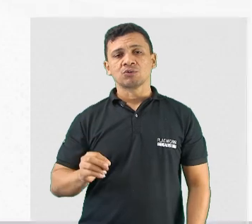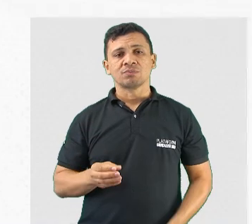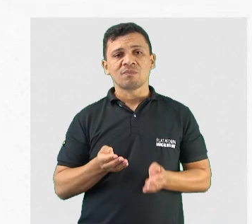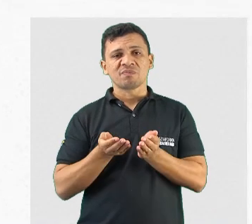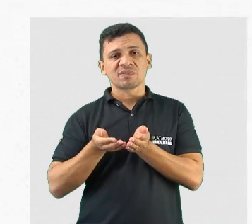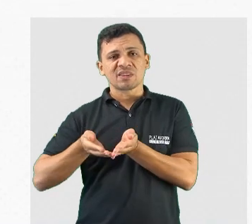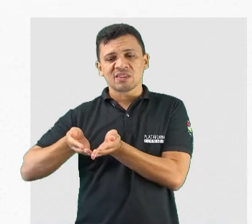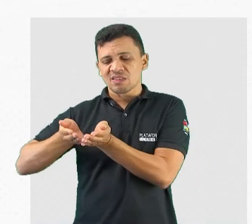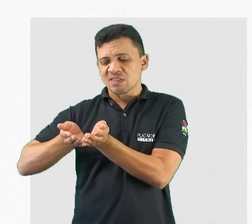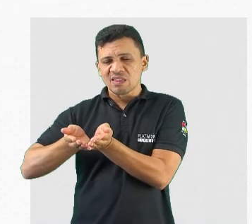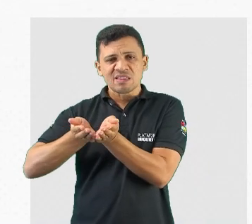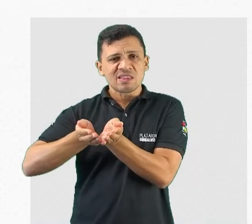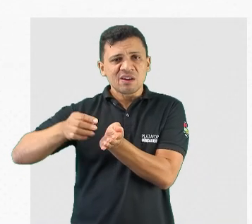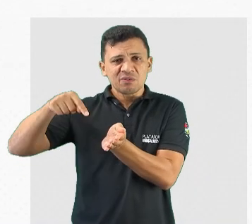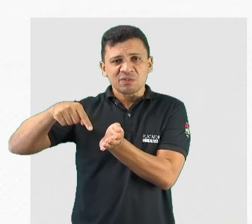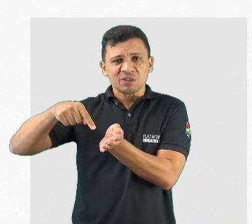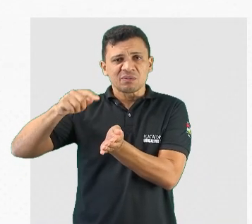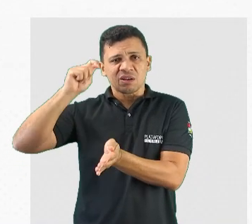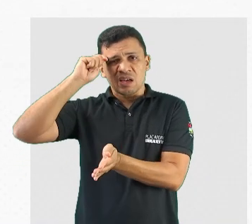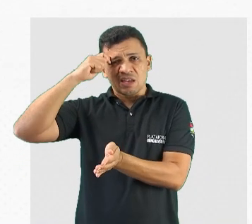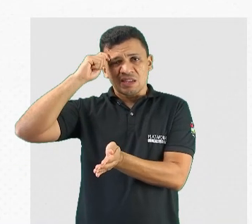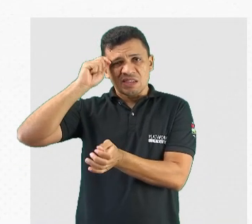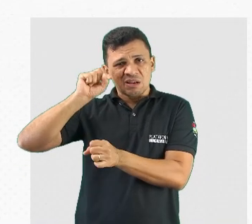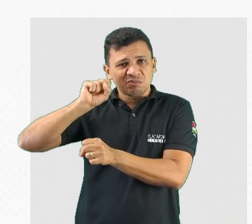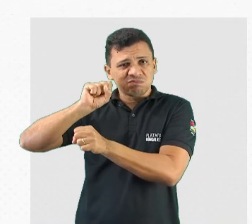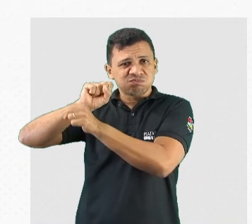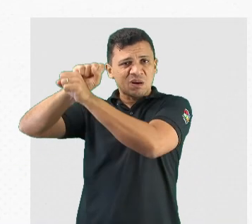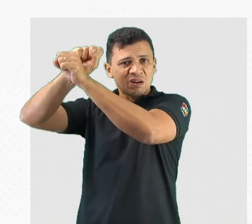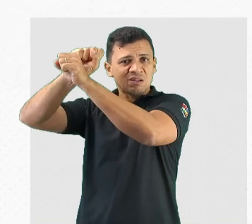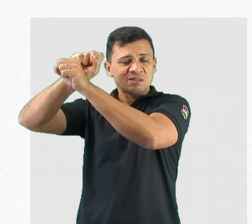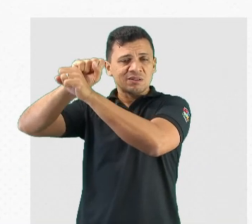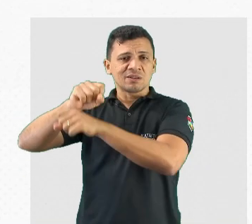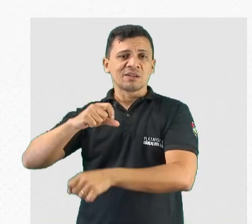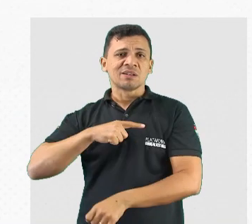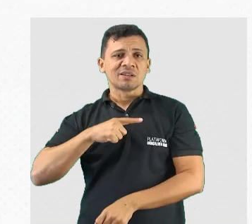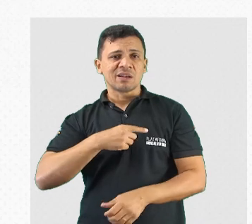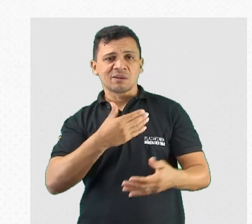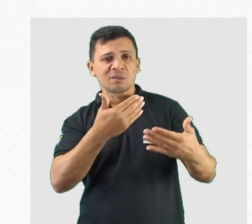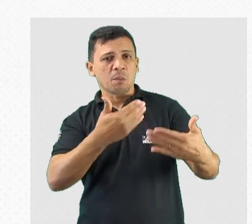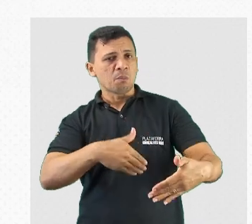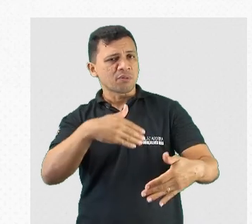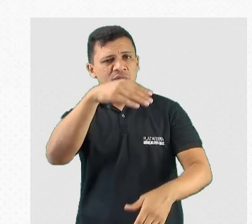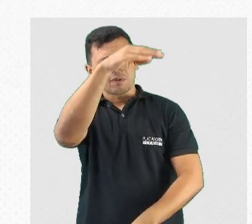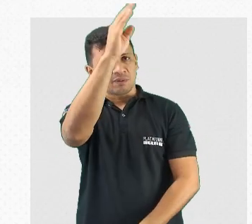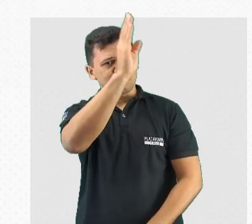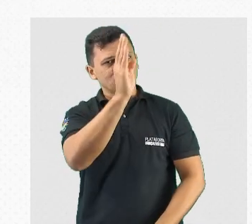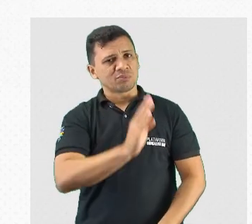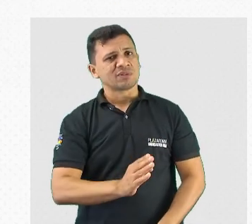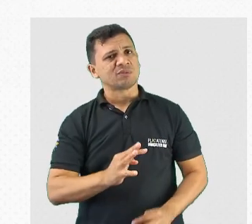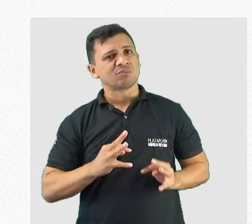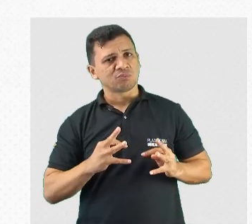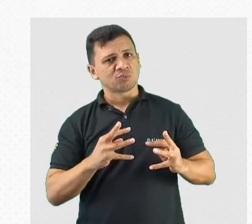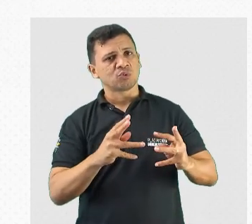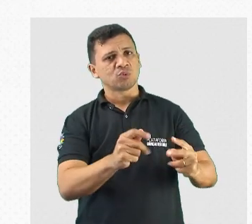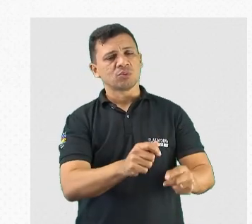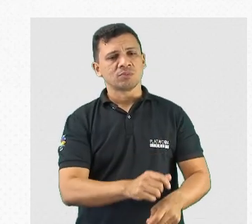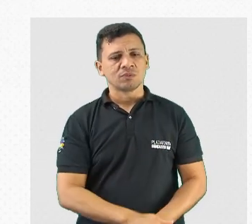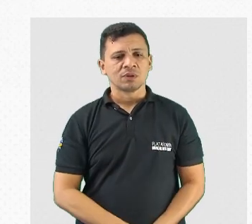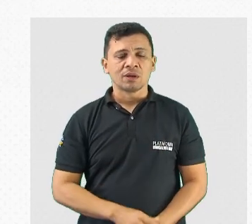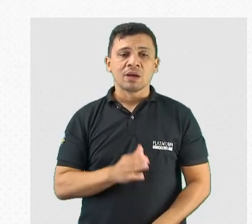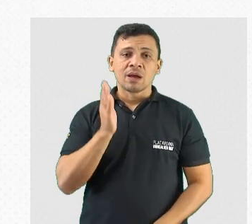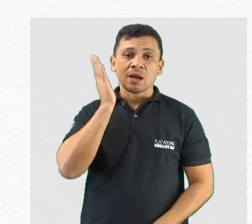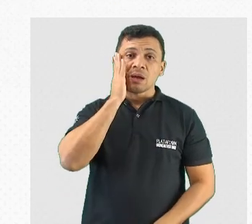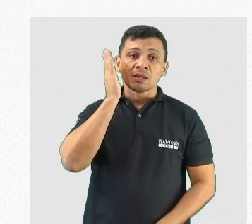você tem em avaliações e provas do Brasil inteiro. Para a gente entender a arte afro-brasileira, precisa entender esse